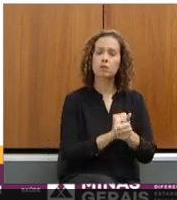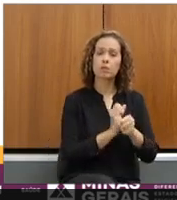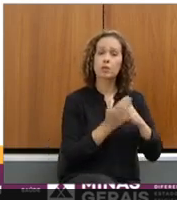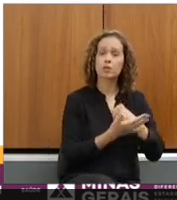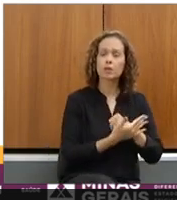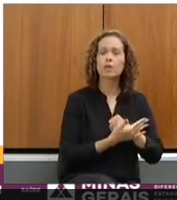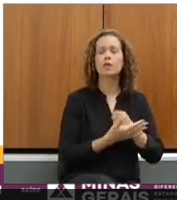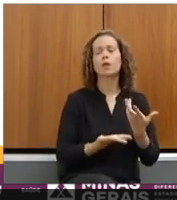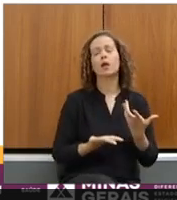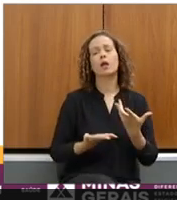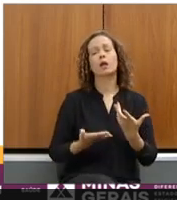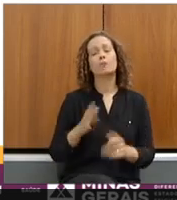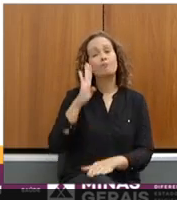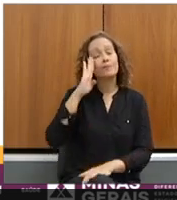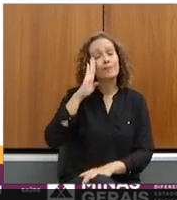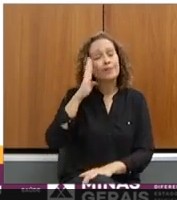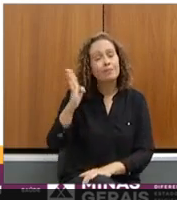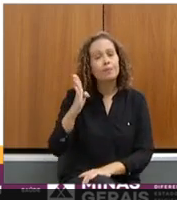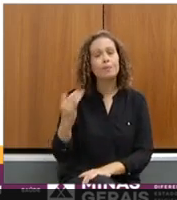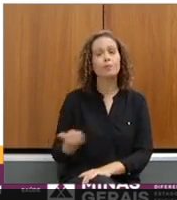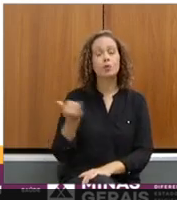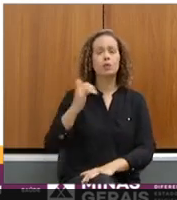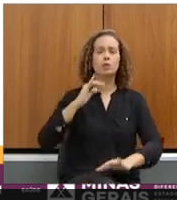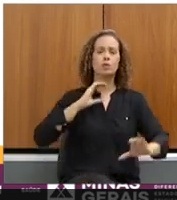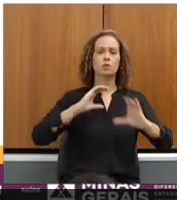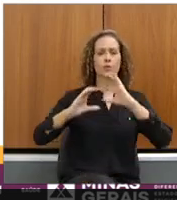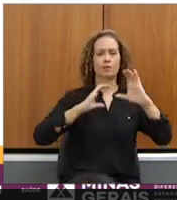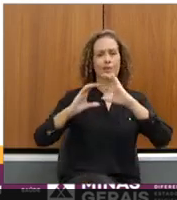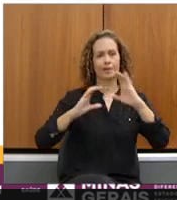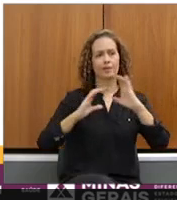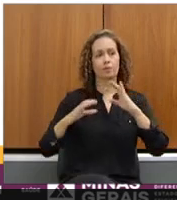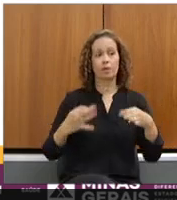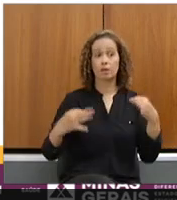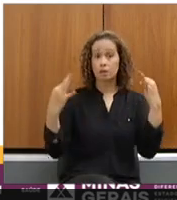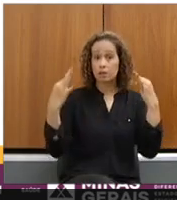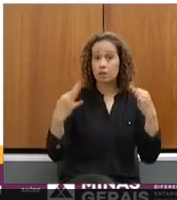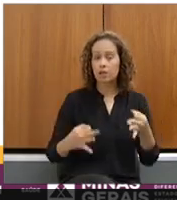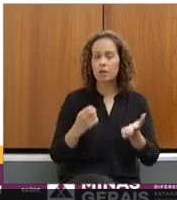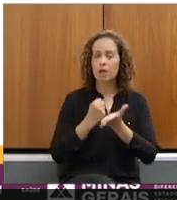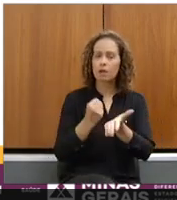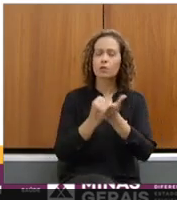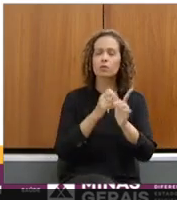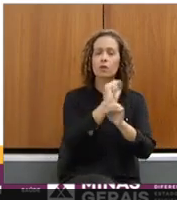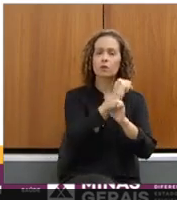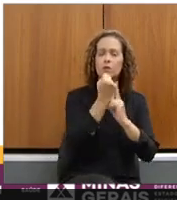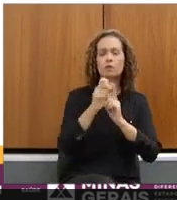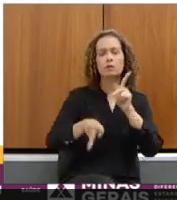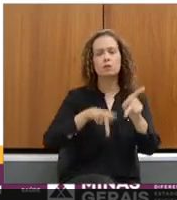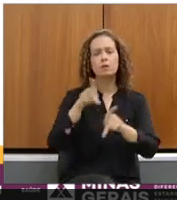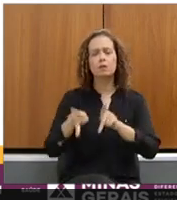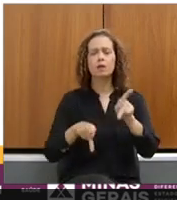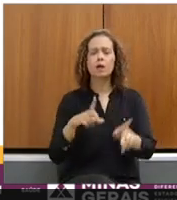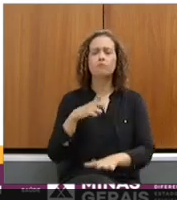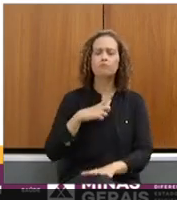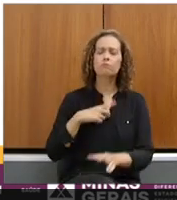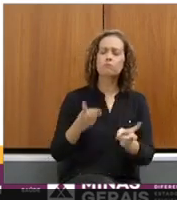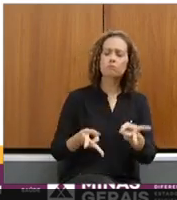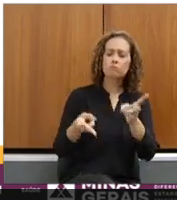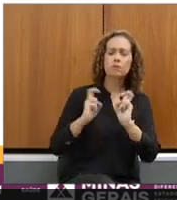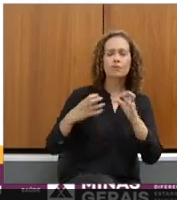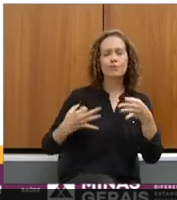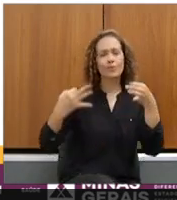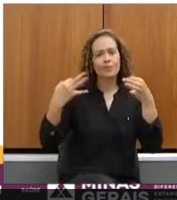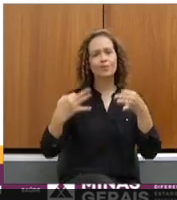que nós temos é ação de comunicação a comunicação adequada ela conduza e a ter uma percepção adequada